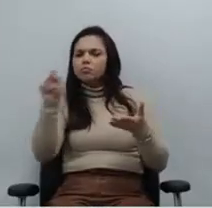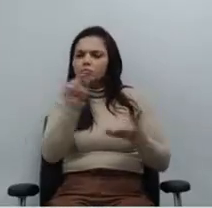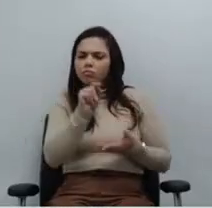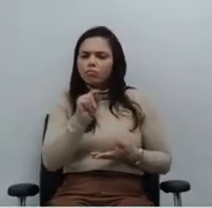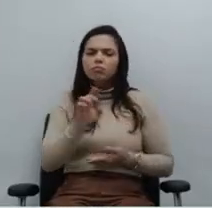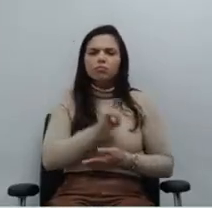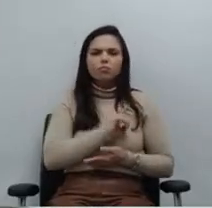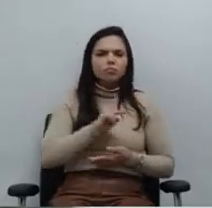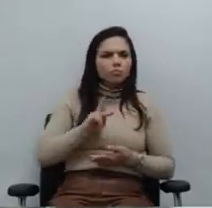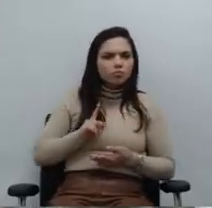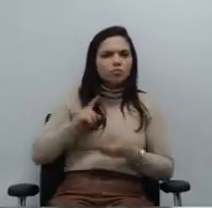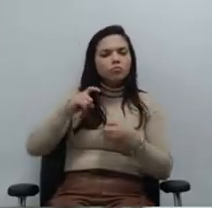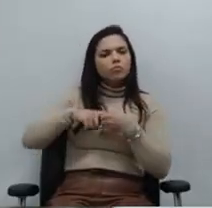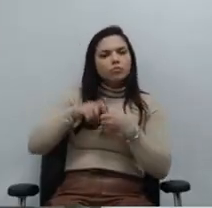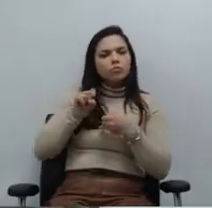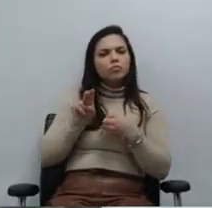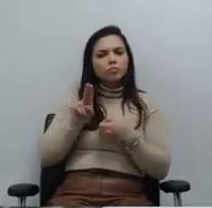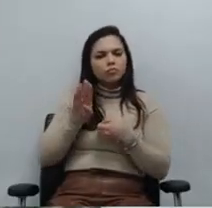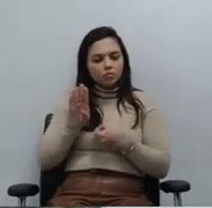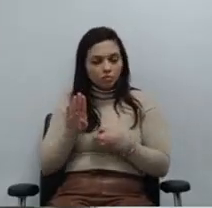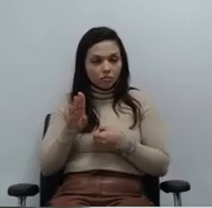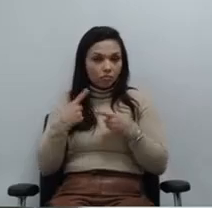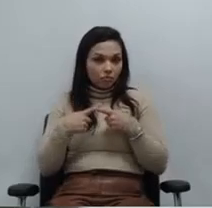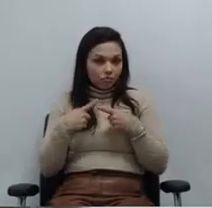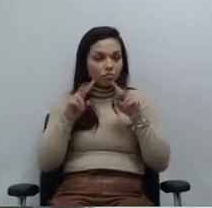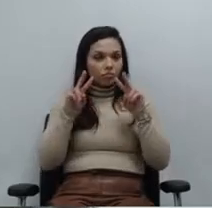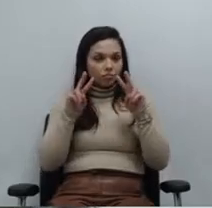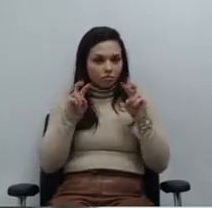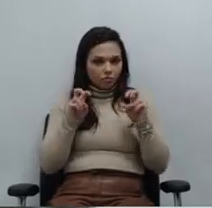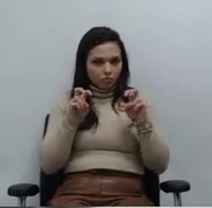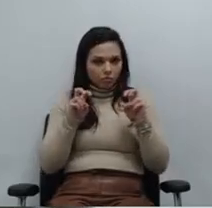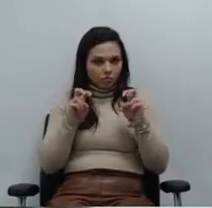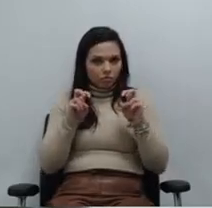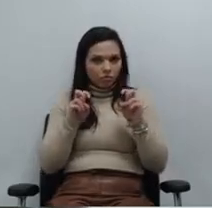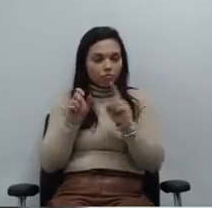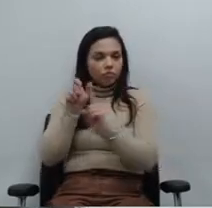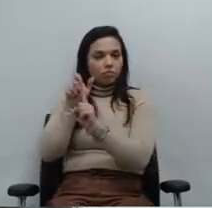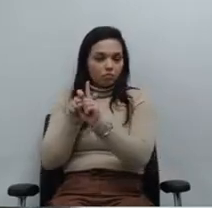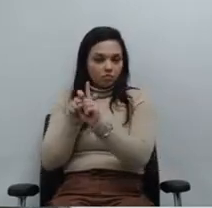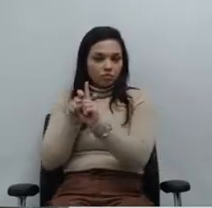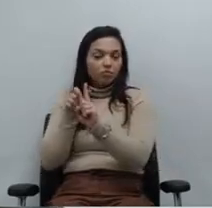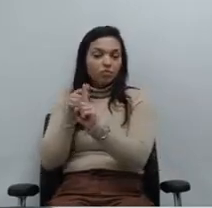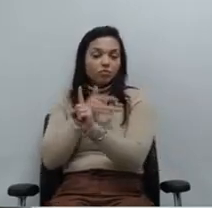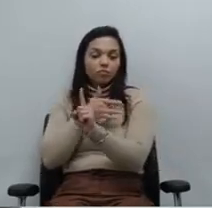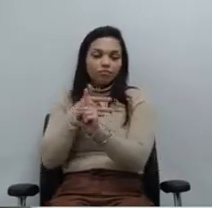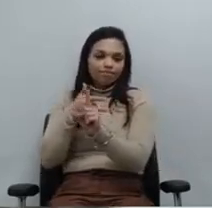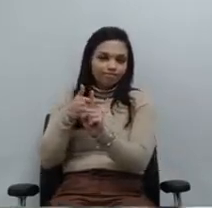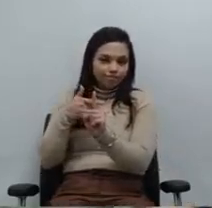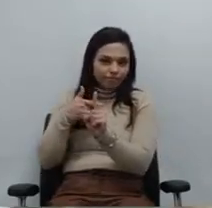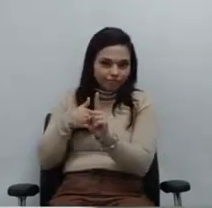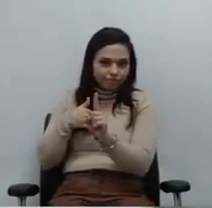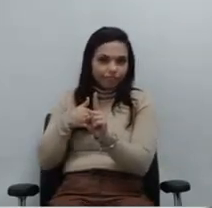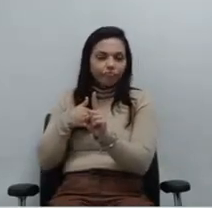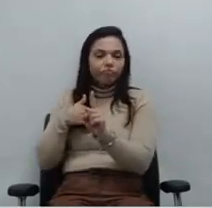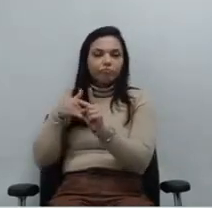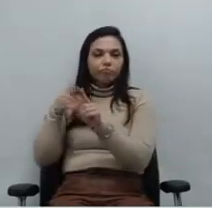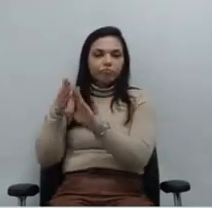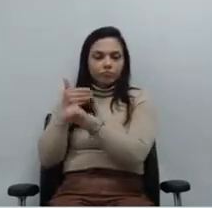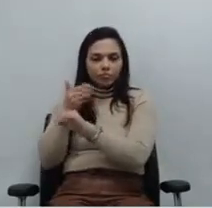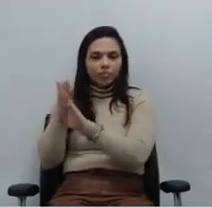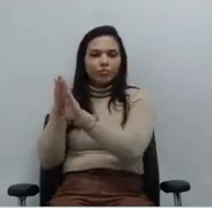subdefensorias, sobre o tema, porque inicialmente essa servidora vem com afastamento de saúde, uma sequenciada do outro, né,